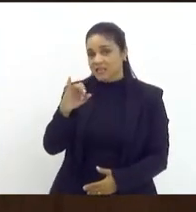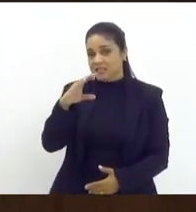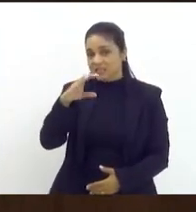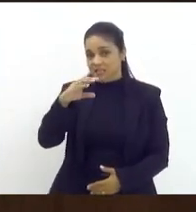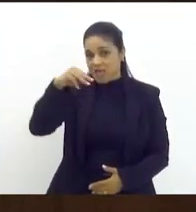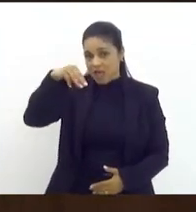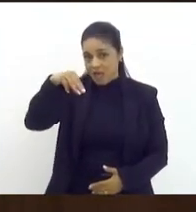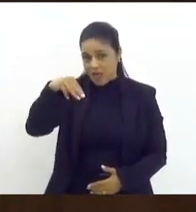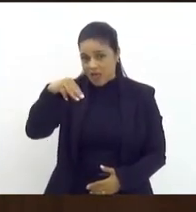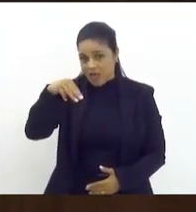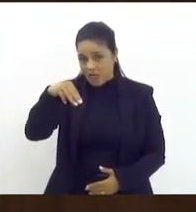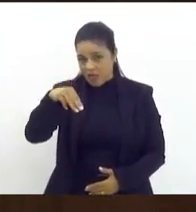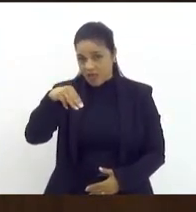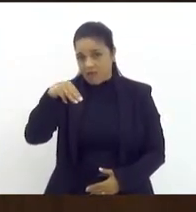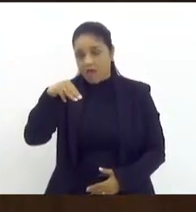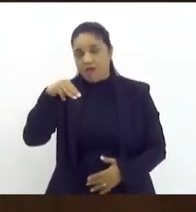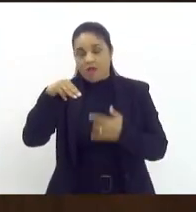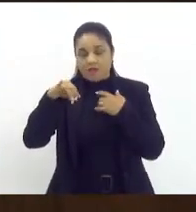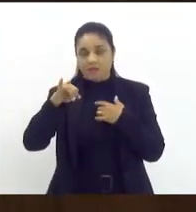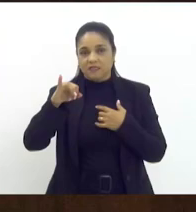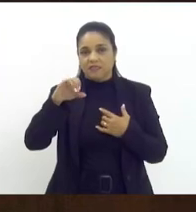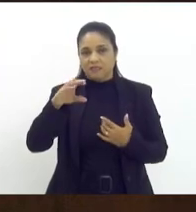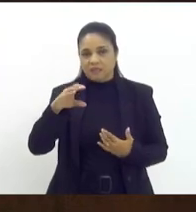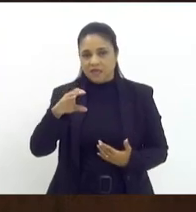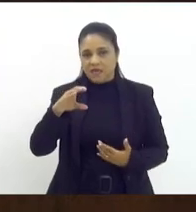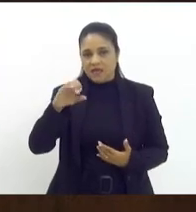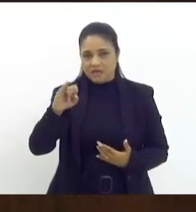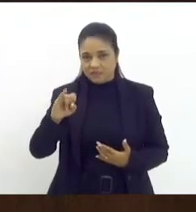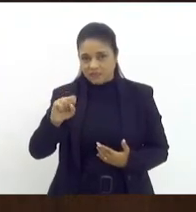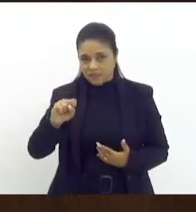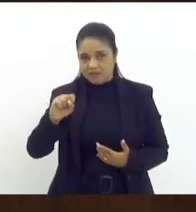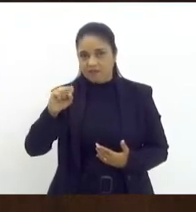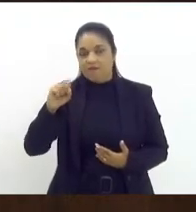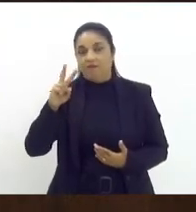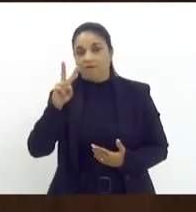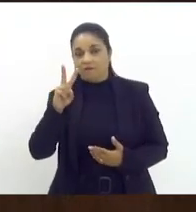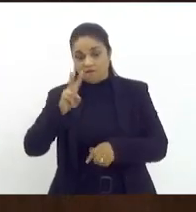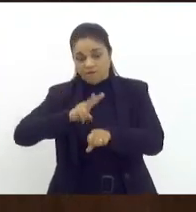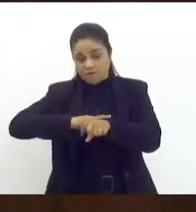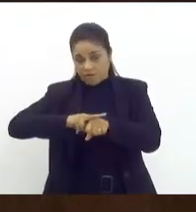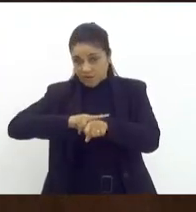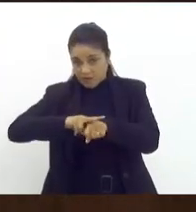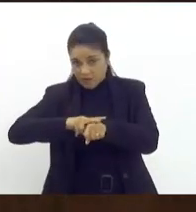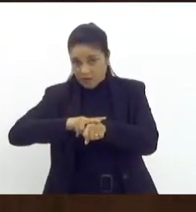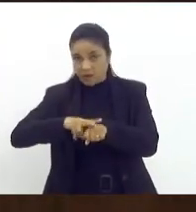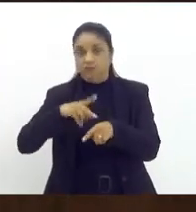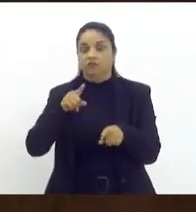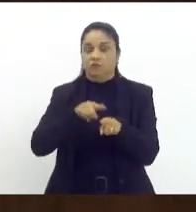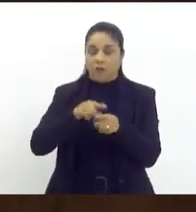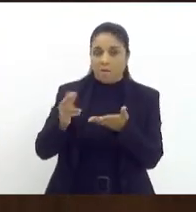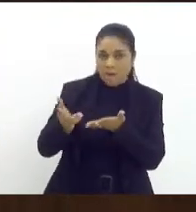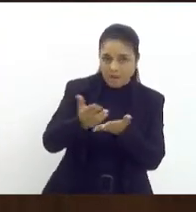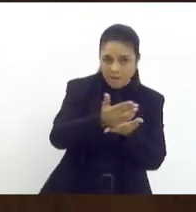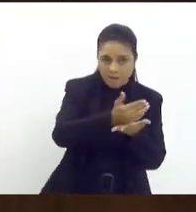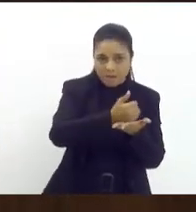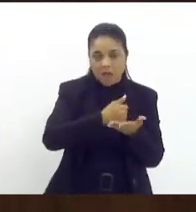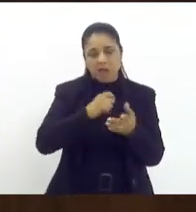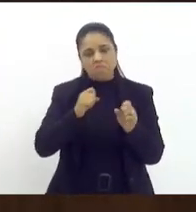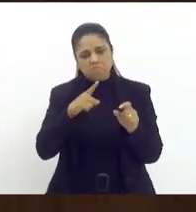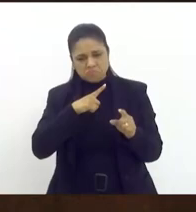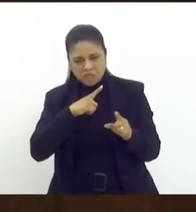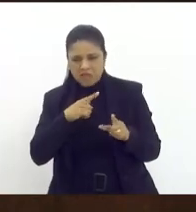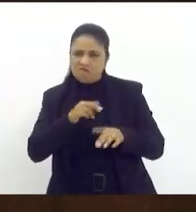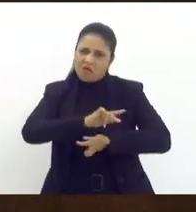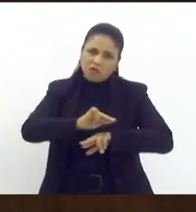sempre tem aqueles que criticam as unidades de conservação Ah já tem muita coisa defendida daqui a pouco não vai poder